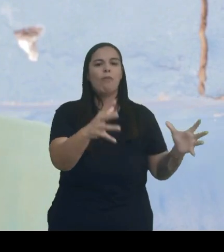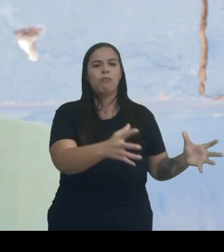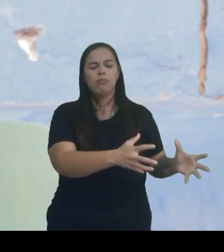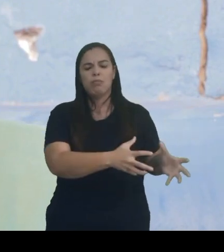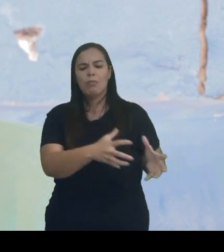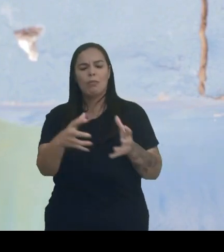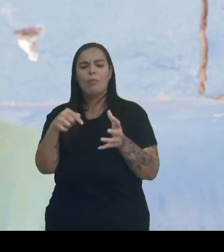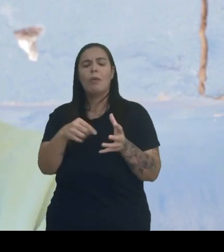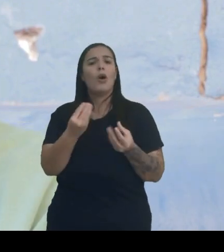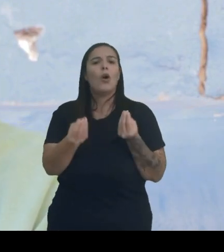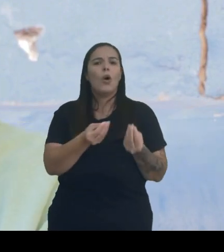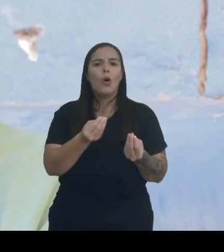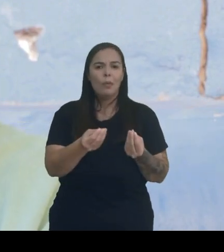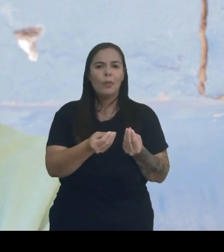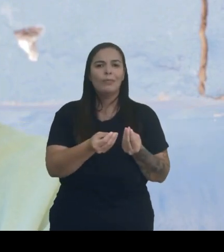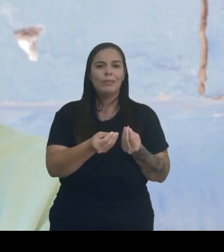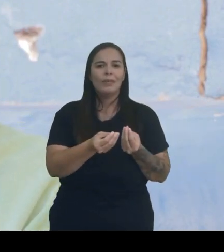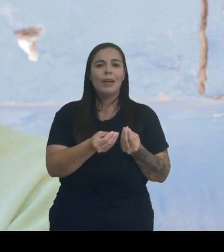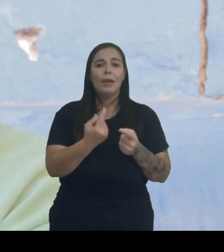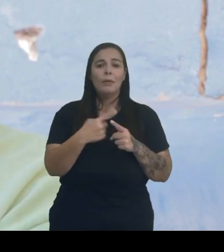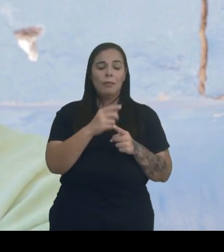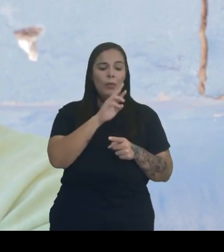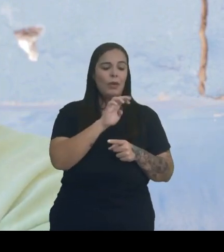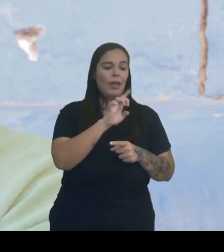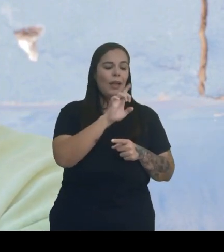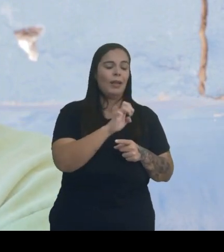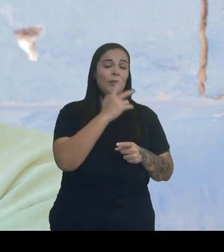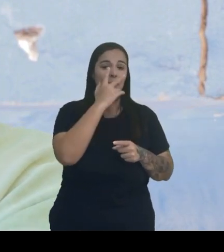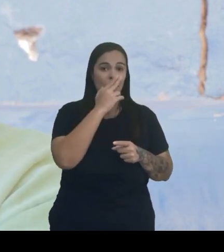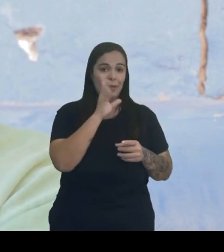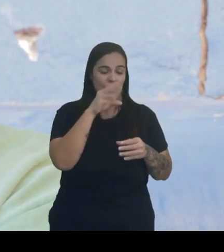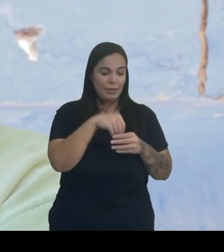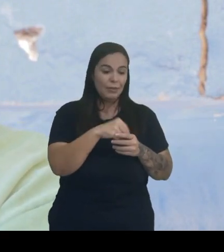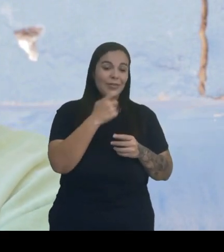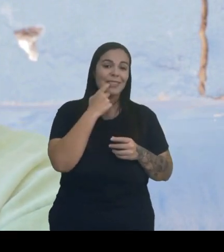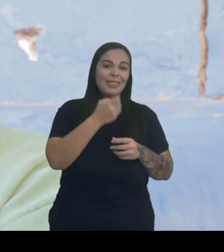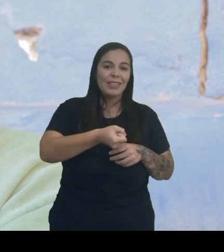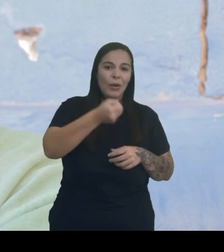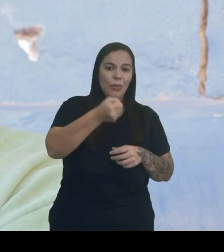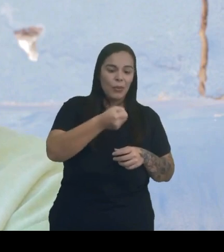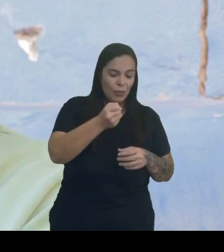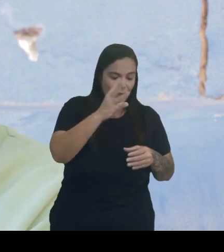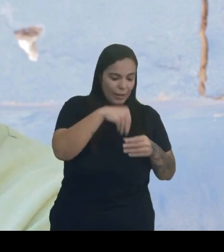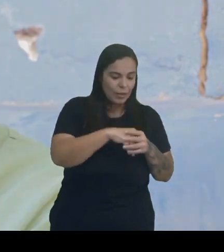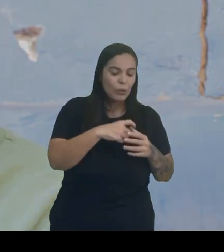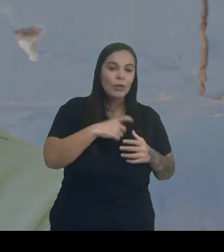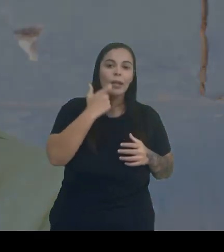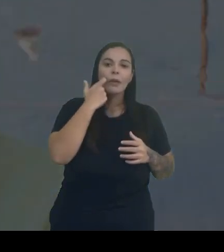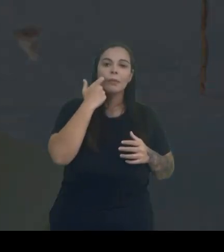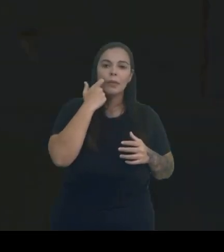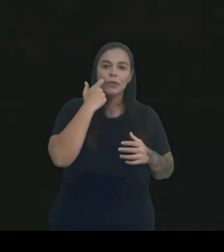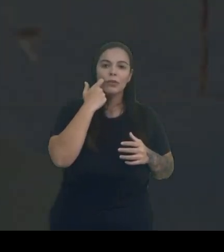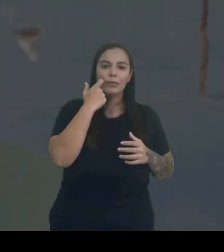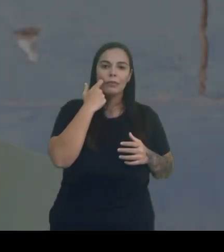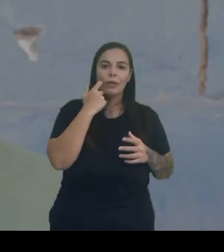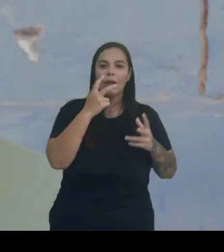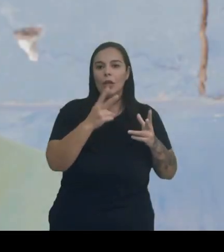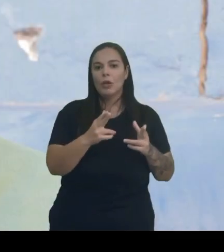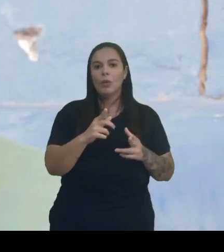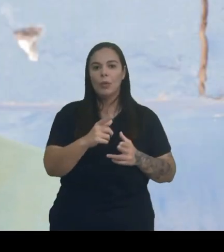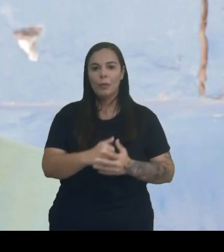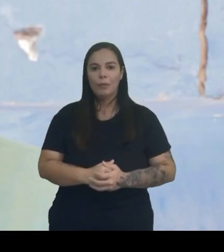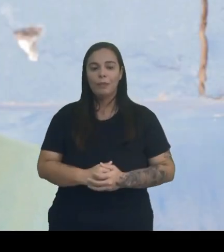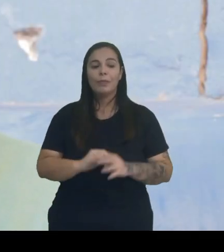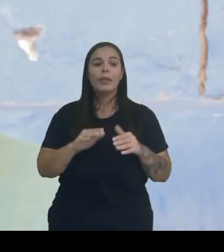puxava isso para cima. Porque a rede é uma parede com um saco. Onde vem o peixe. Eu tenho uma rede dessa aí. Então,